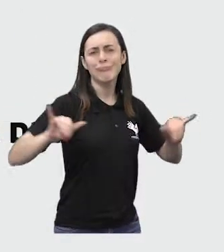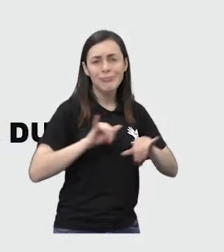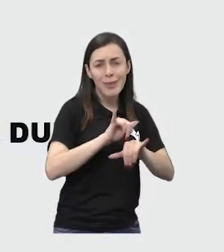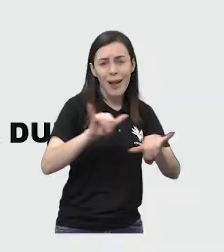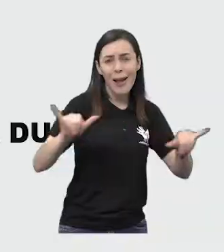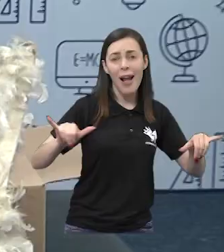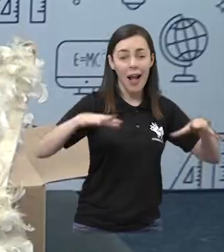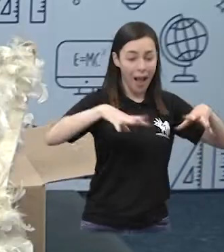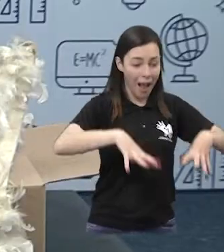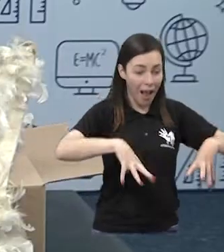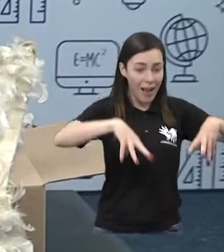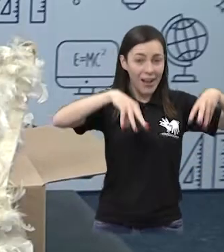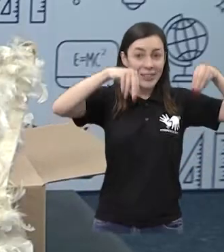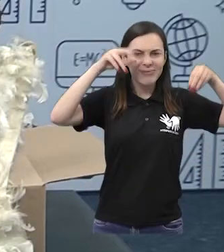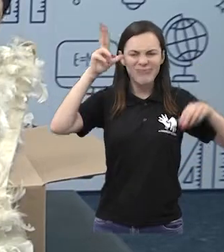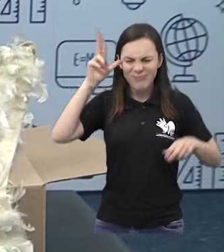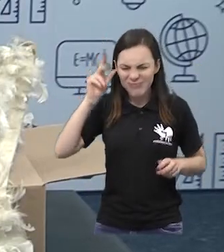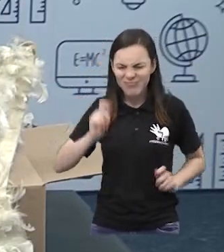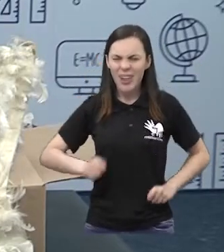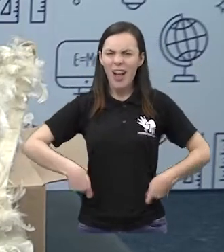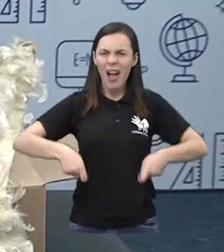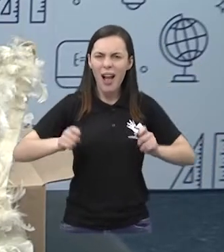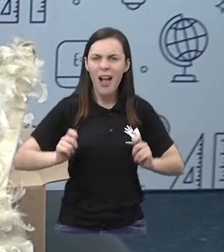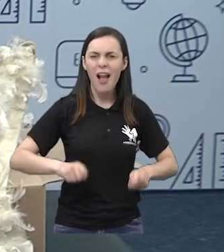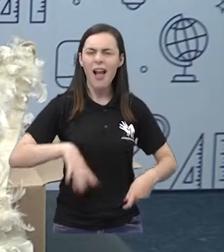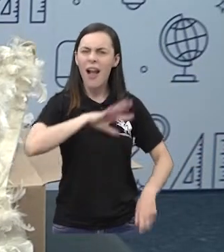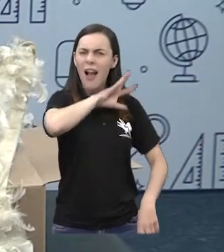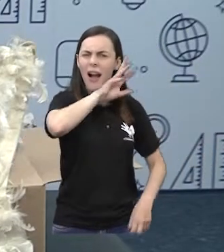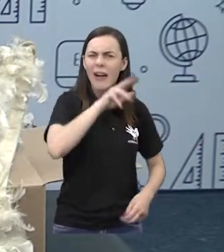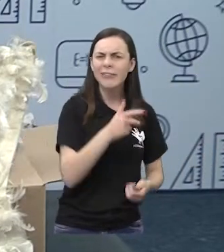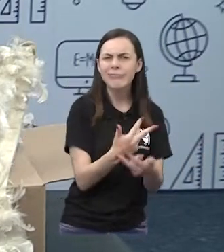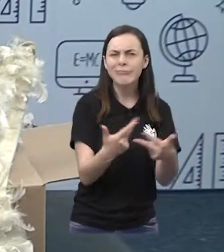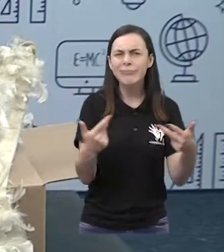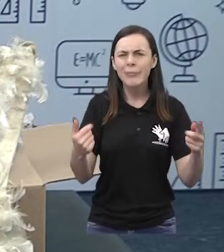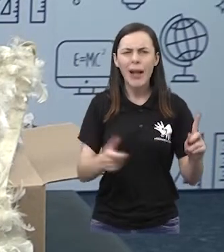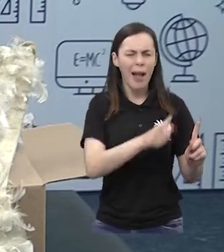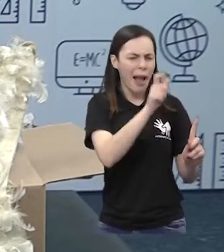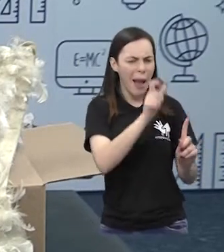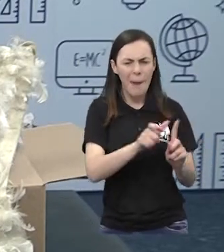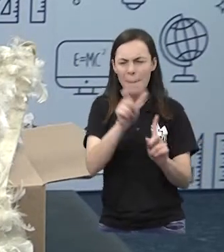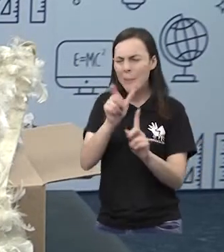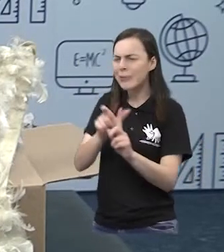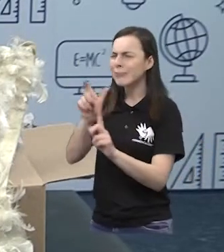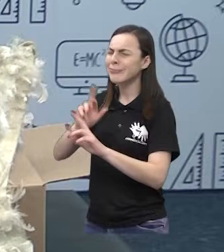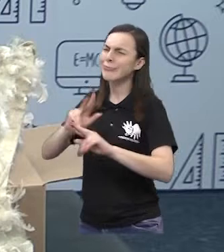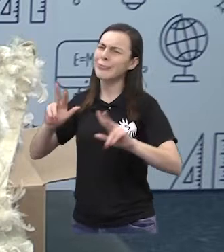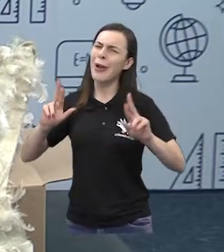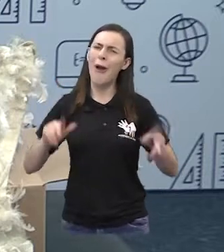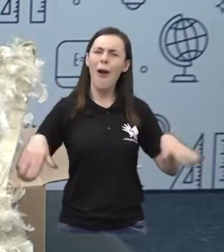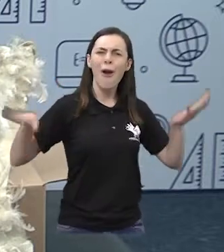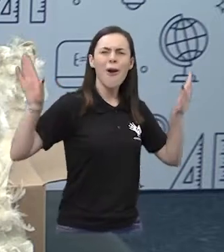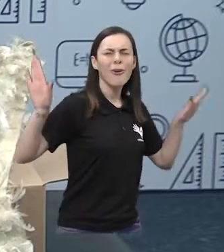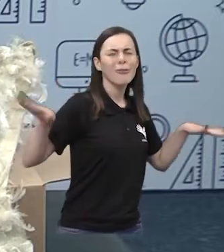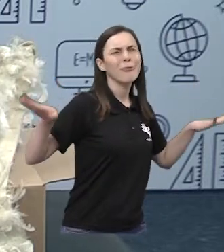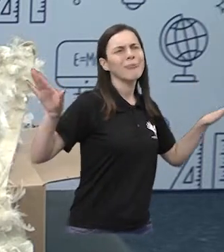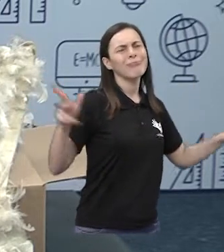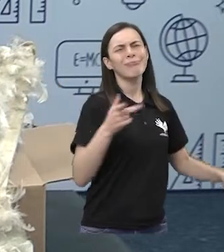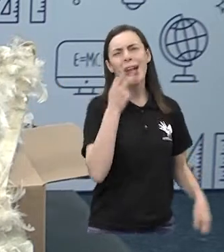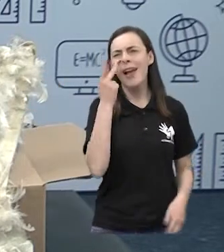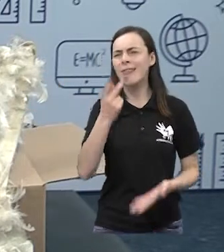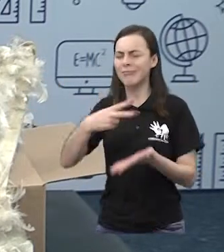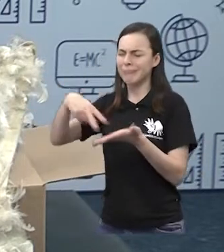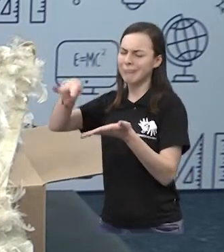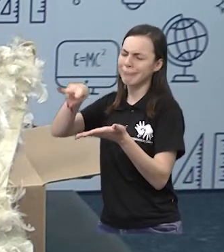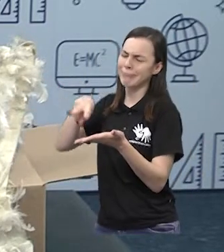contar castelos carruagens animais e personagens que voam falam dançam e